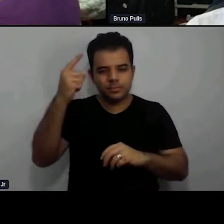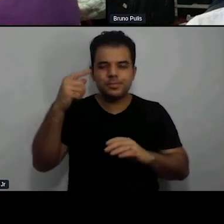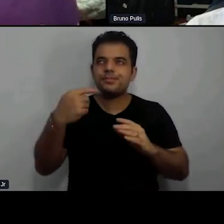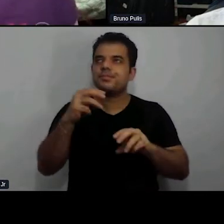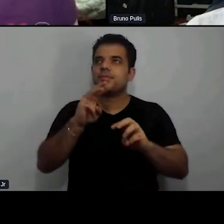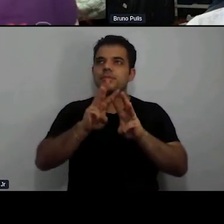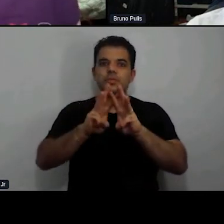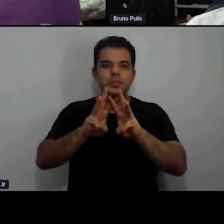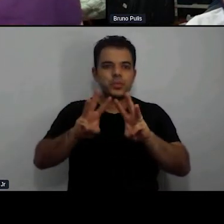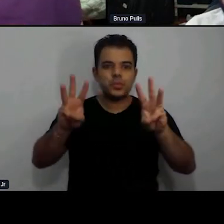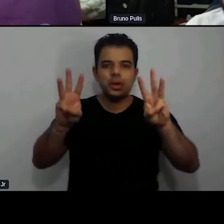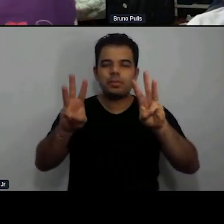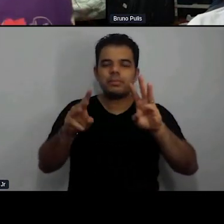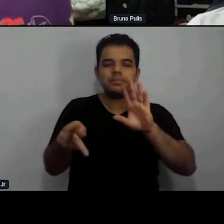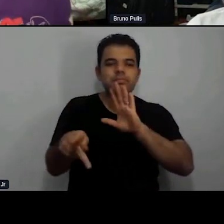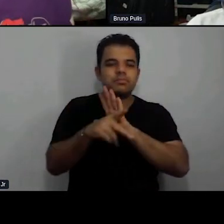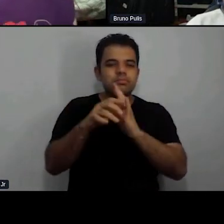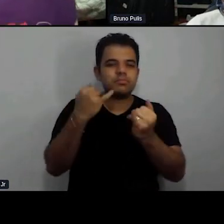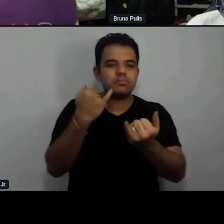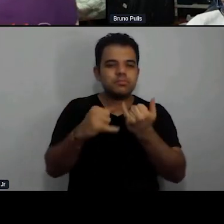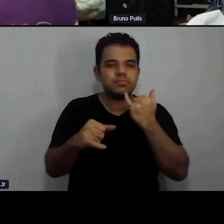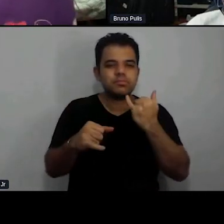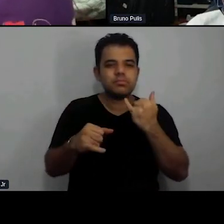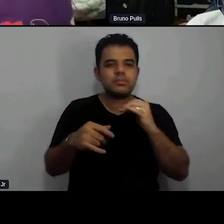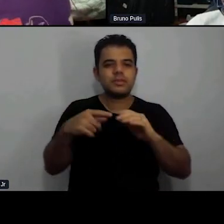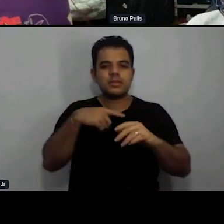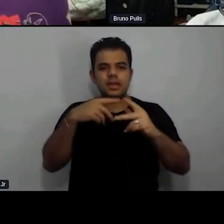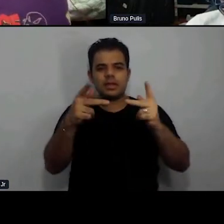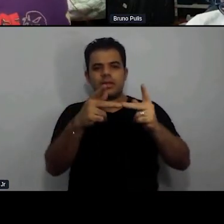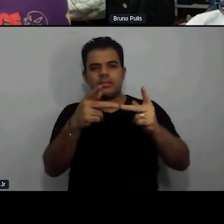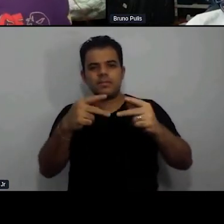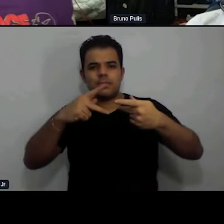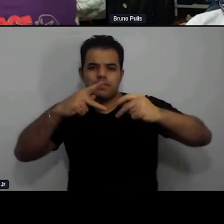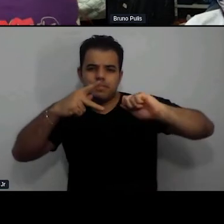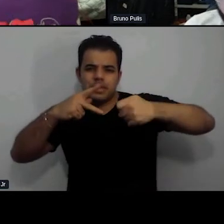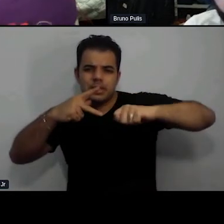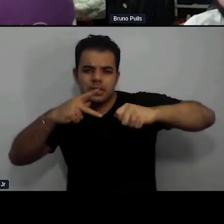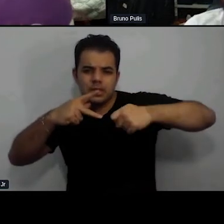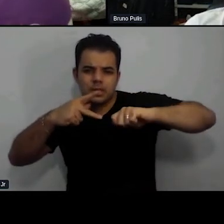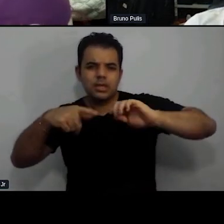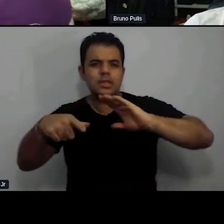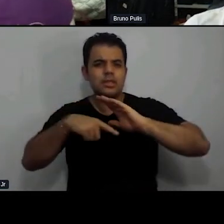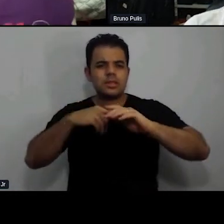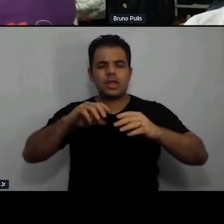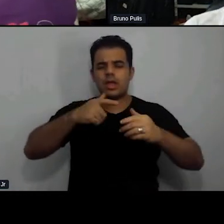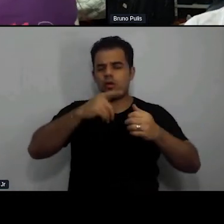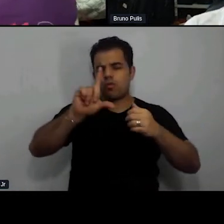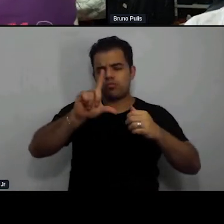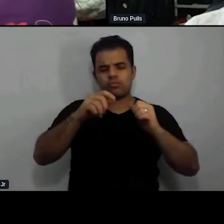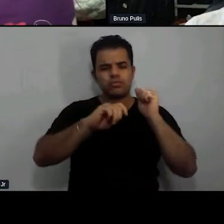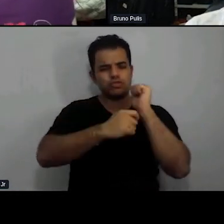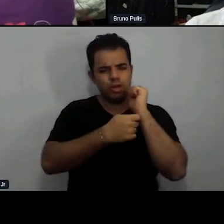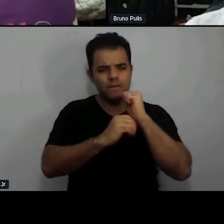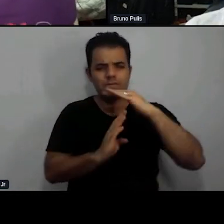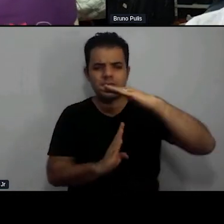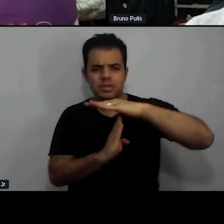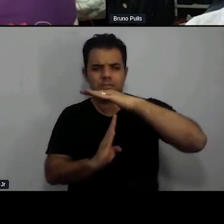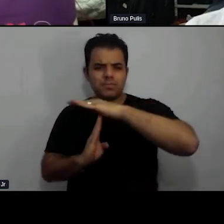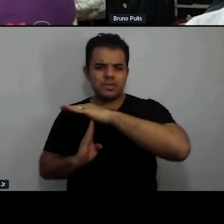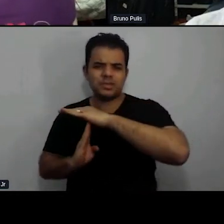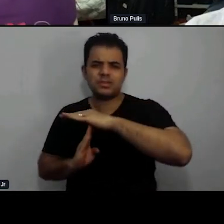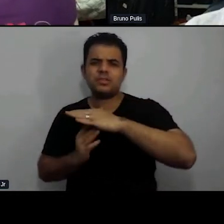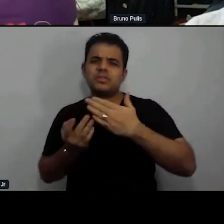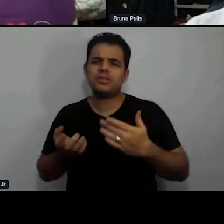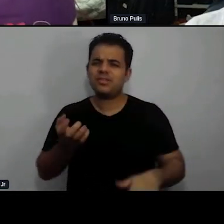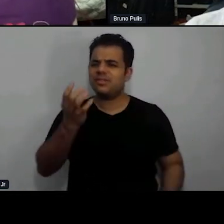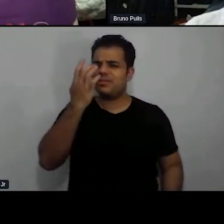aí de, sei lá, sobre Pix. Eu tenho minhas chaves, eu tenho transações, limites. Para navegar aquilo é tão mais